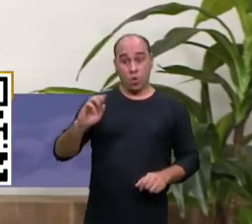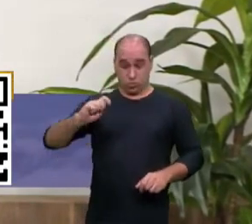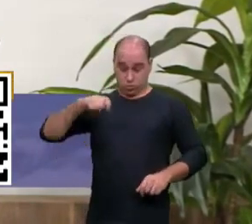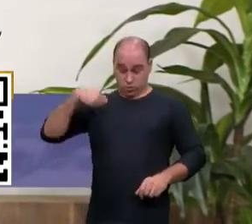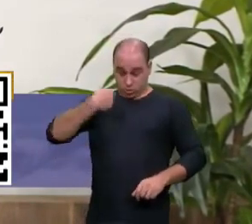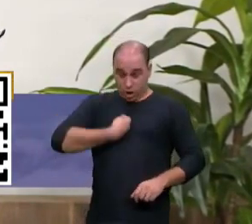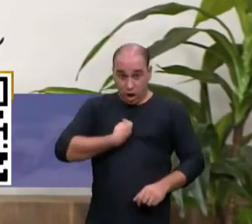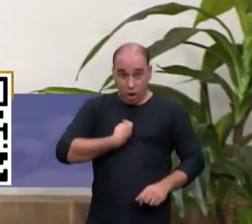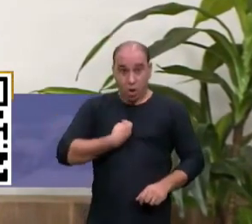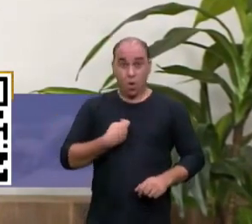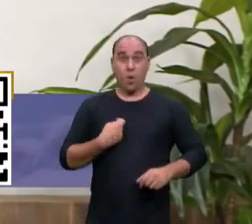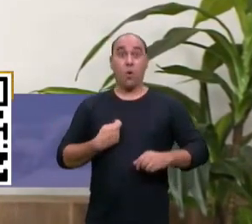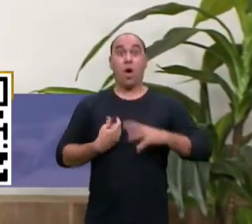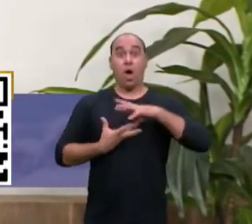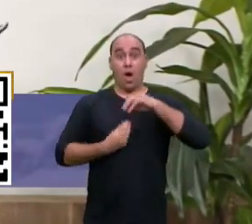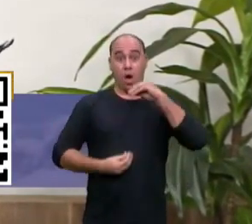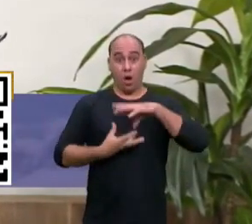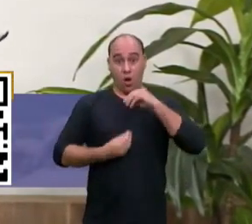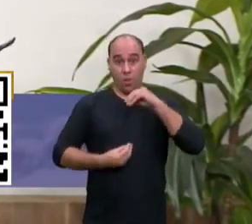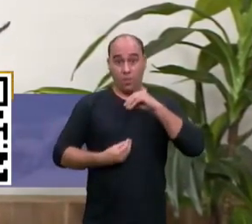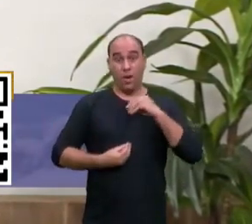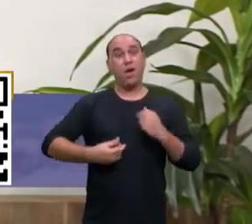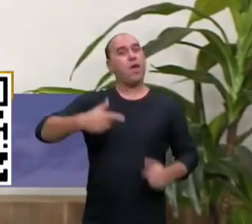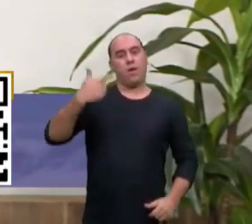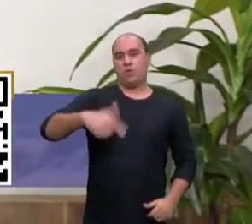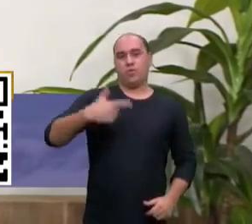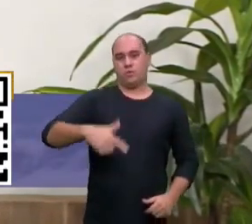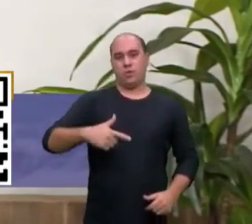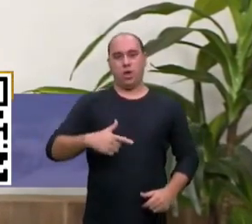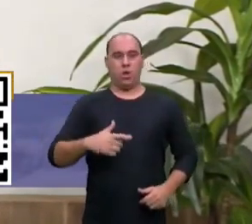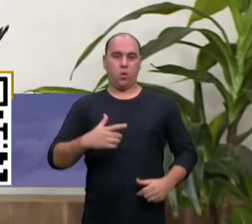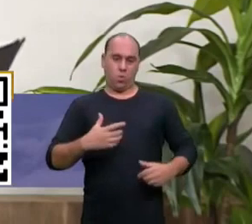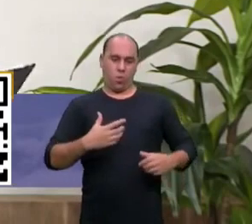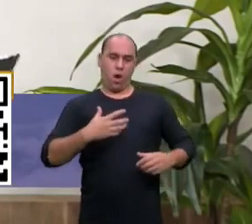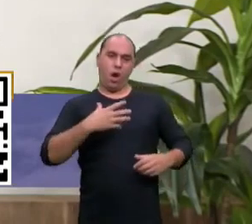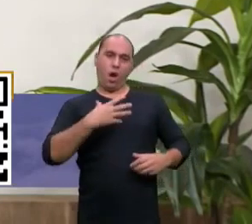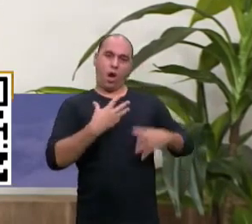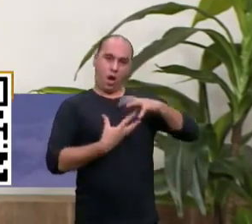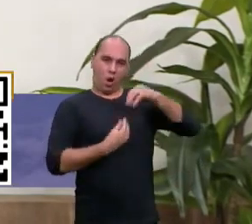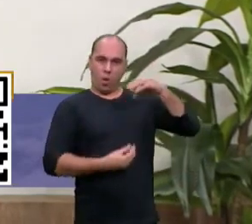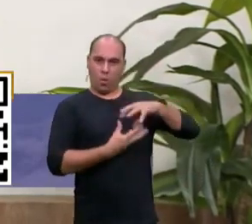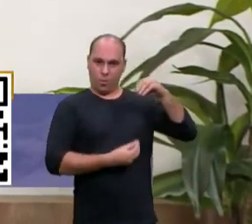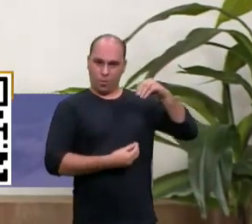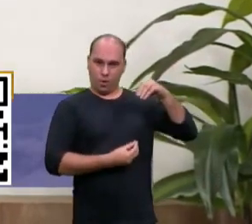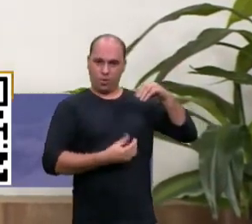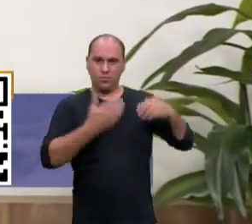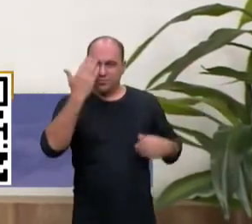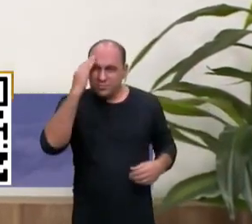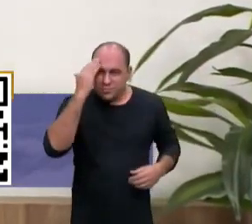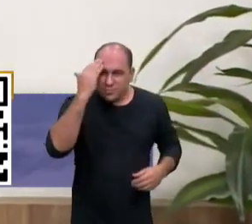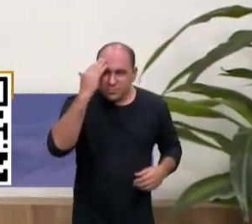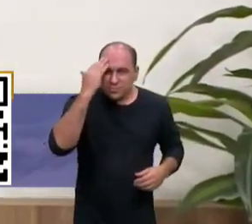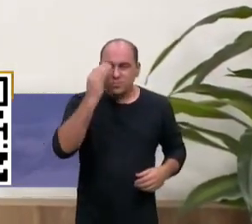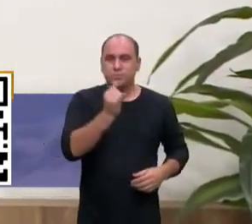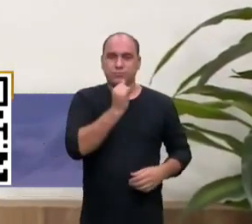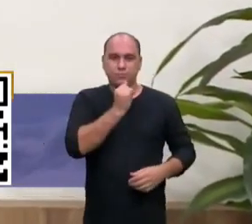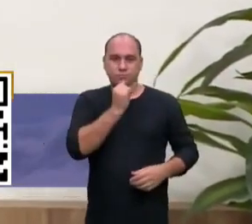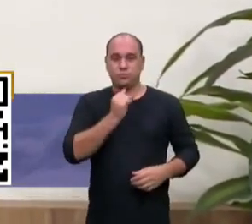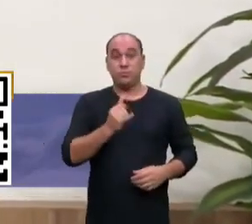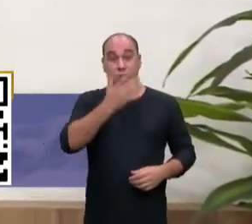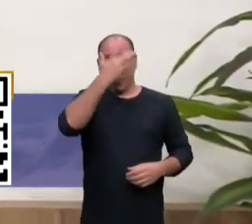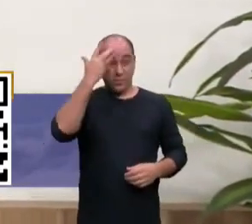sou uma alma vivente você é uma alma vivente cada ser humano é uma alma então eu posso falar sim hoje na igreja batizamos